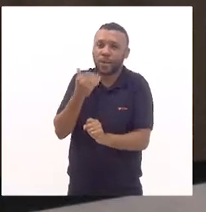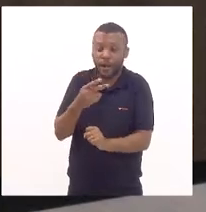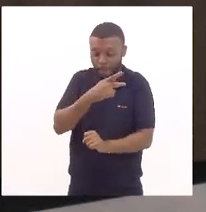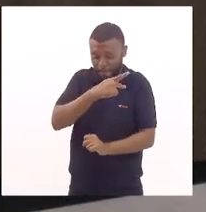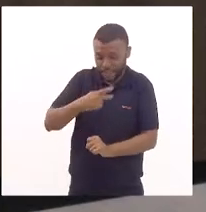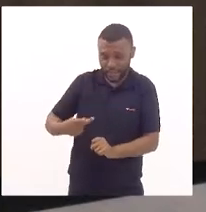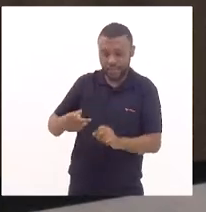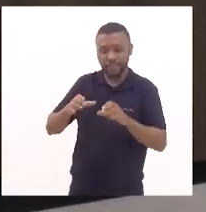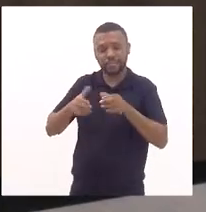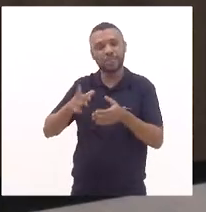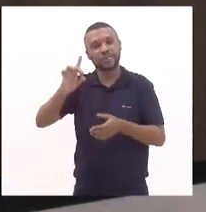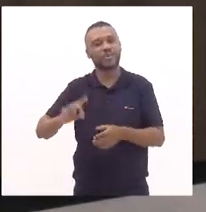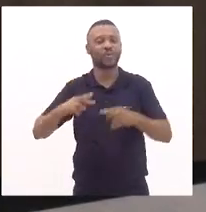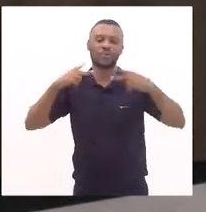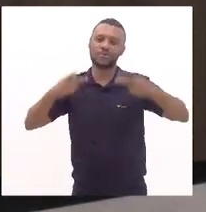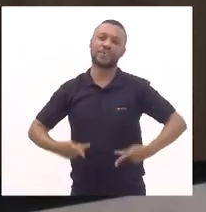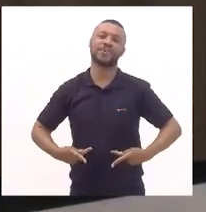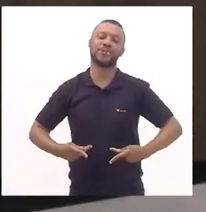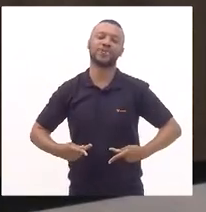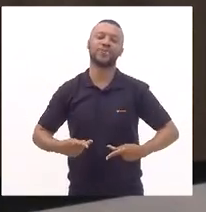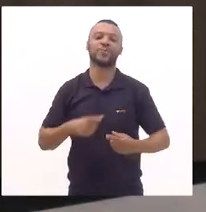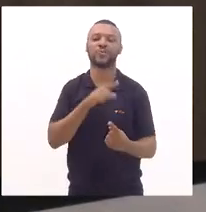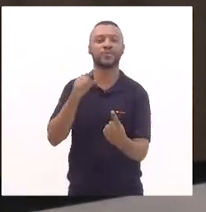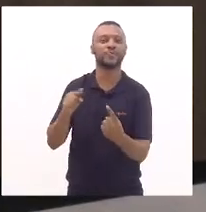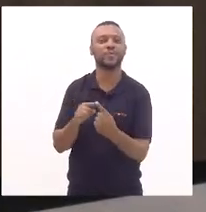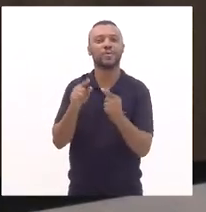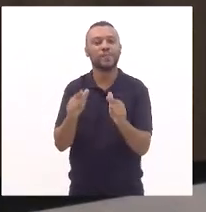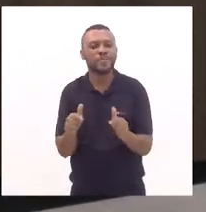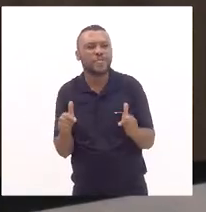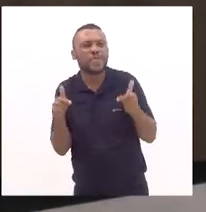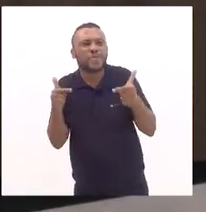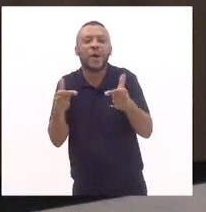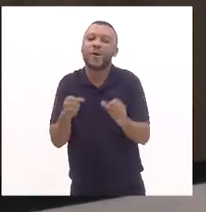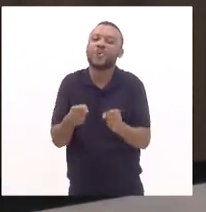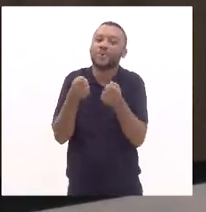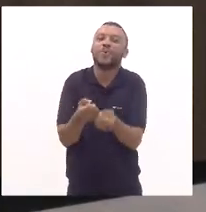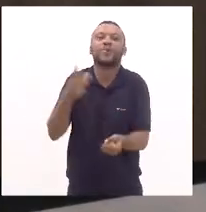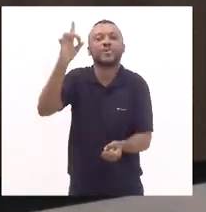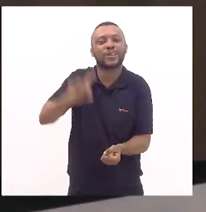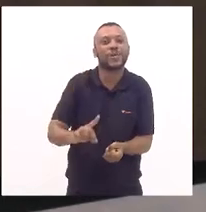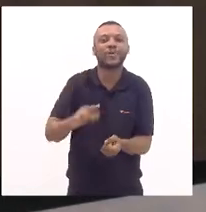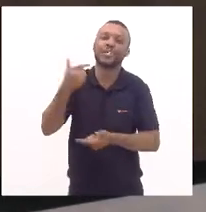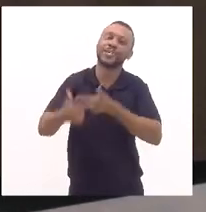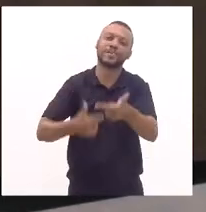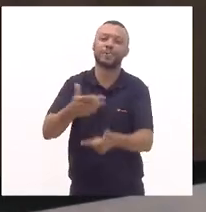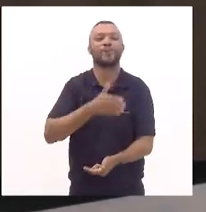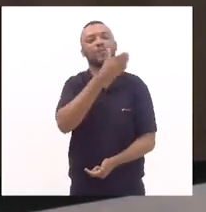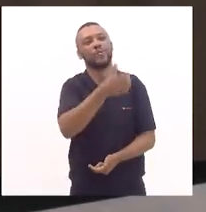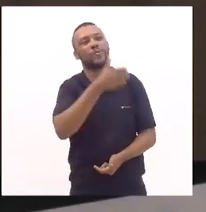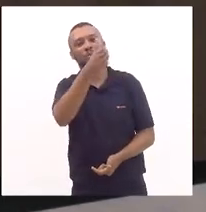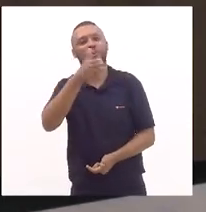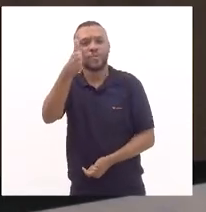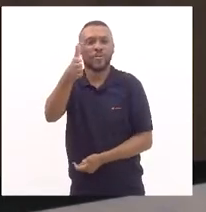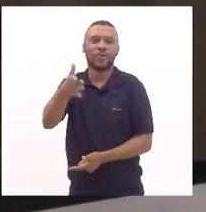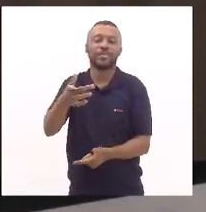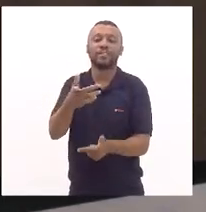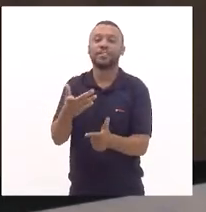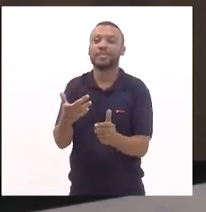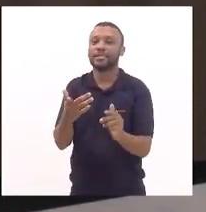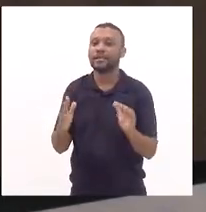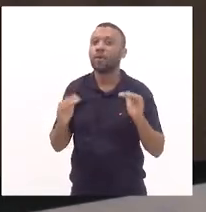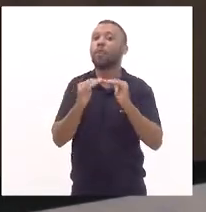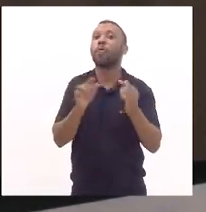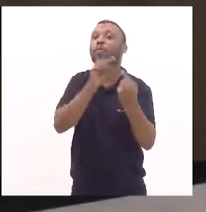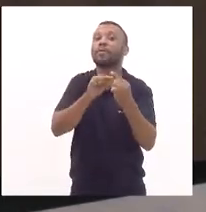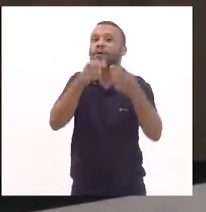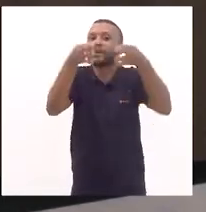dessa Comissão de Direitos Humanos para efetivar a garantia de direito de todos esses trabalhadores em consonância com a